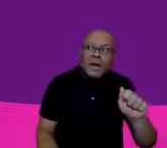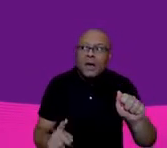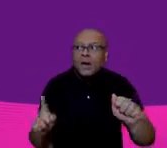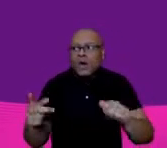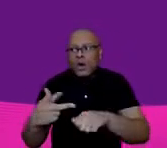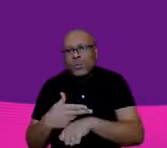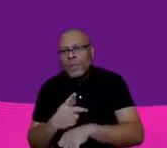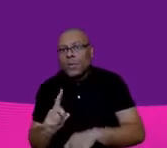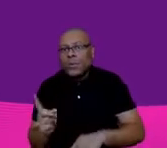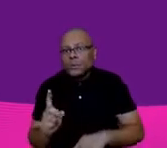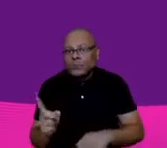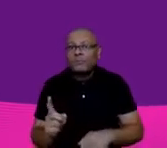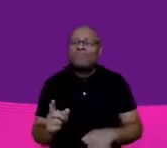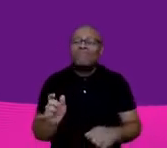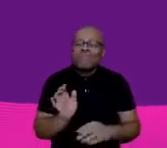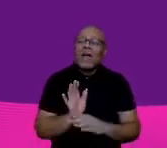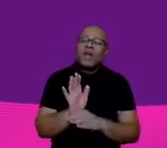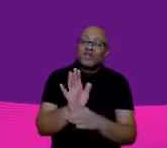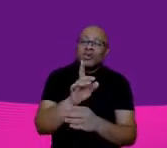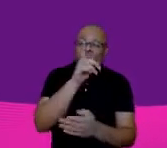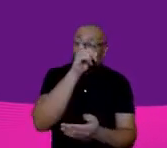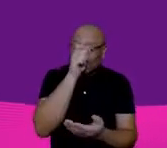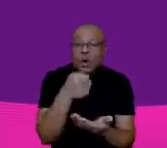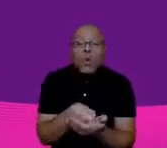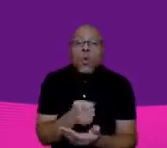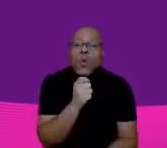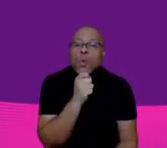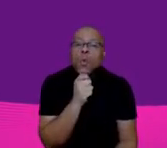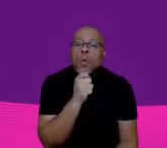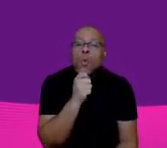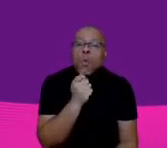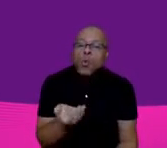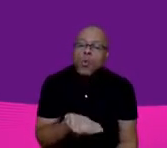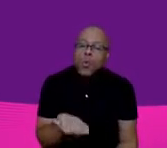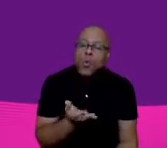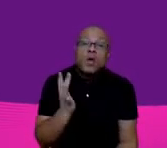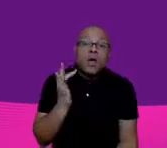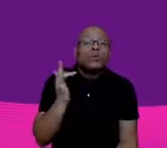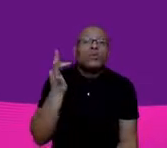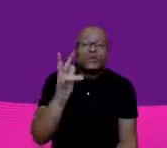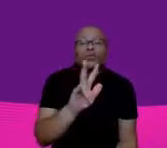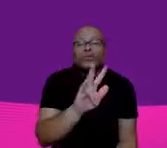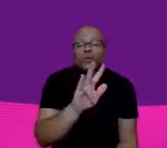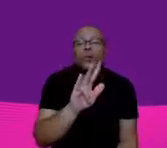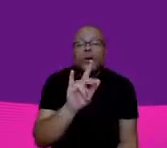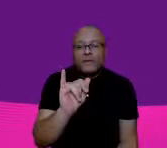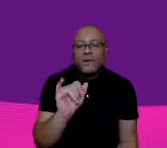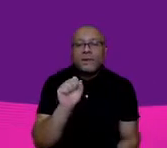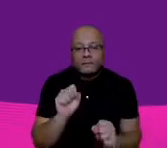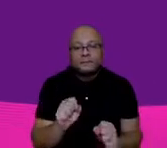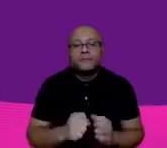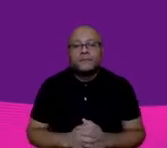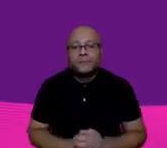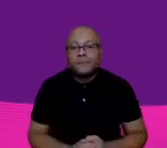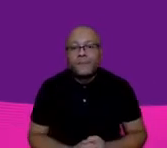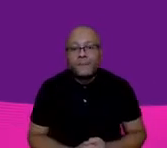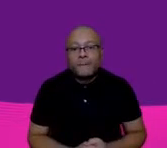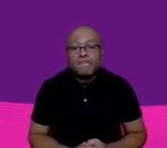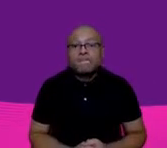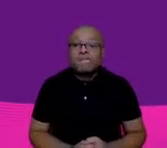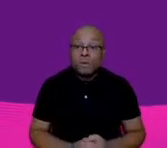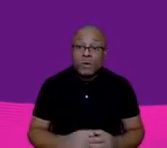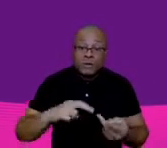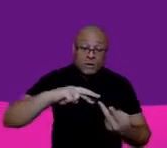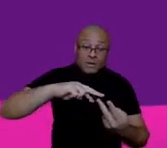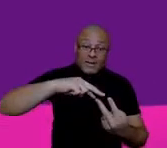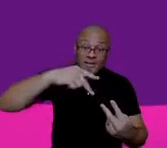guiar a nossa conduta. Hoje em dia, não guia, mas acho que lá na frente pode sim guiar. Além da genética,